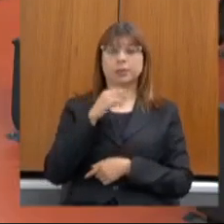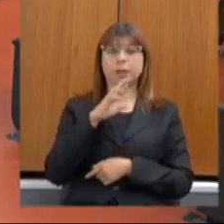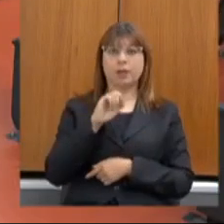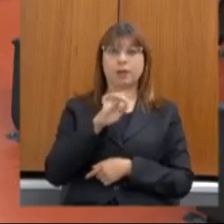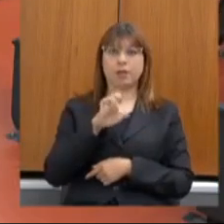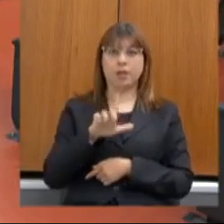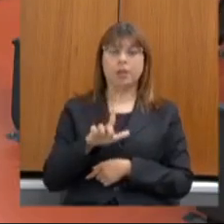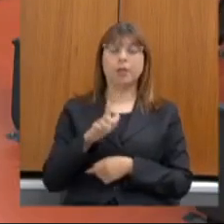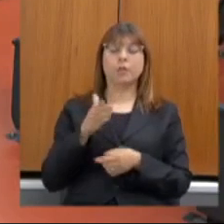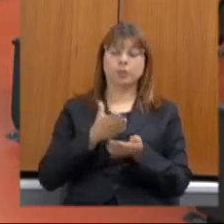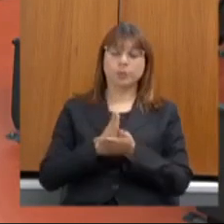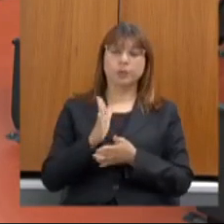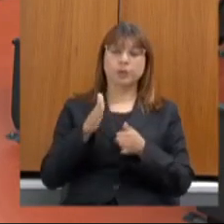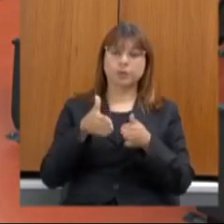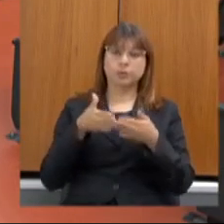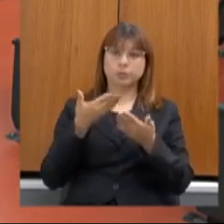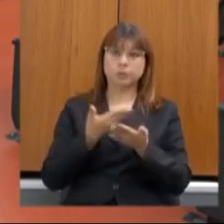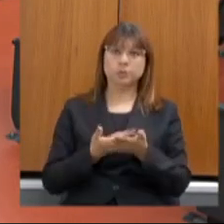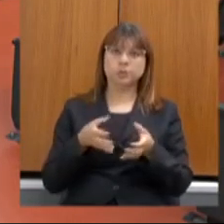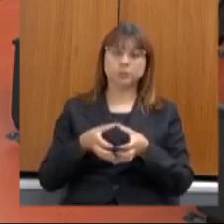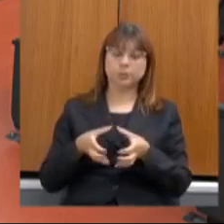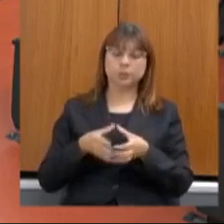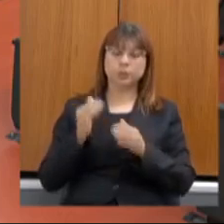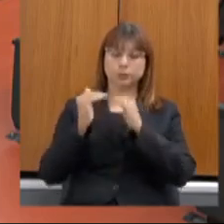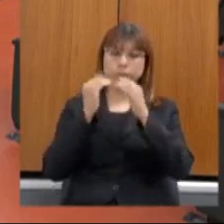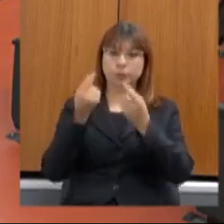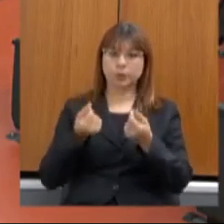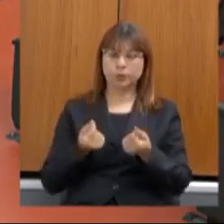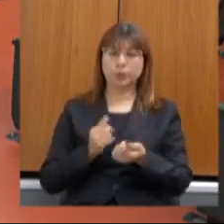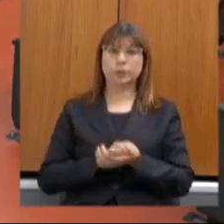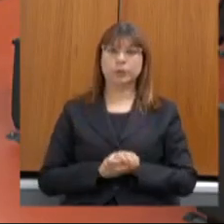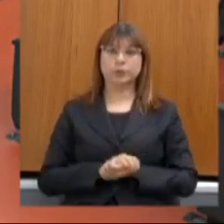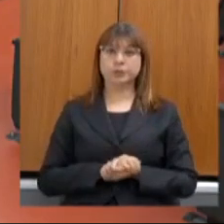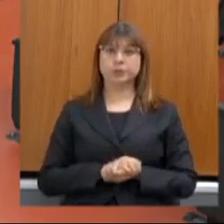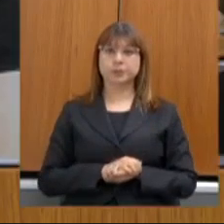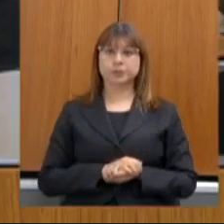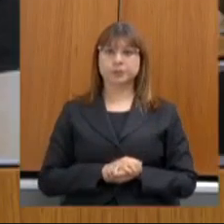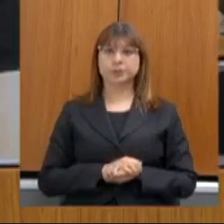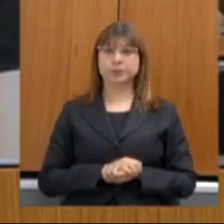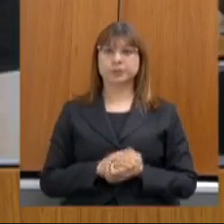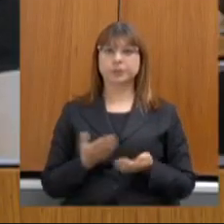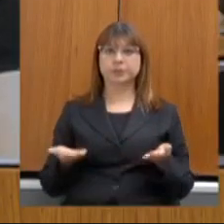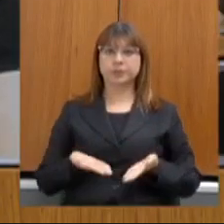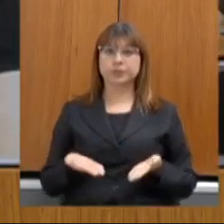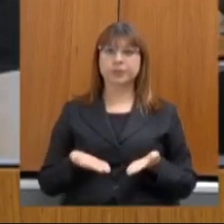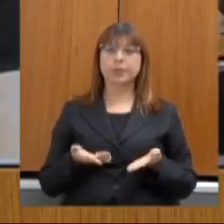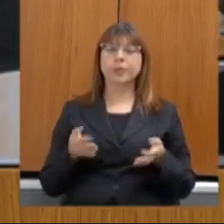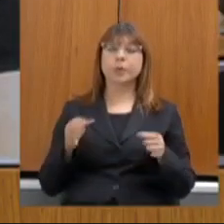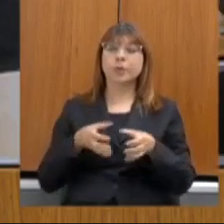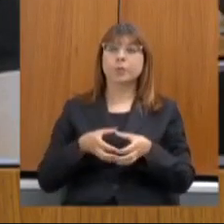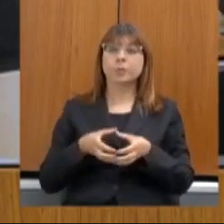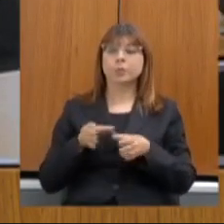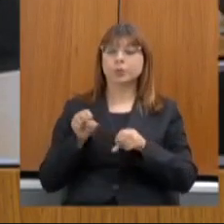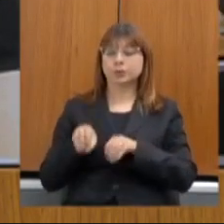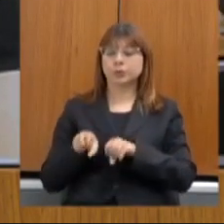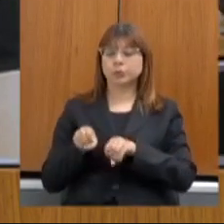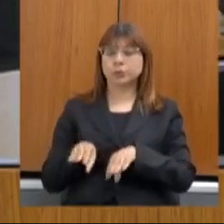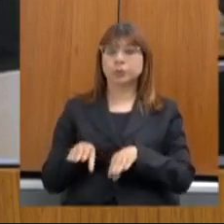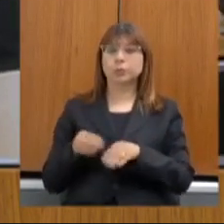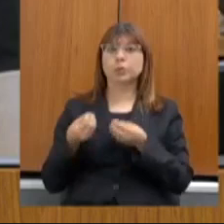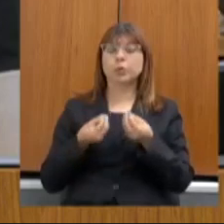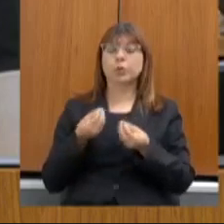aprovados requerimentos pela comissão de desenvolvimento econômico agora passamos para a comissão de educação